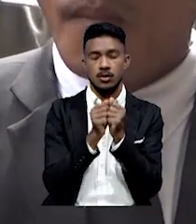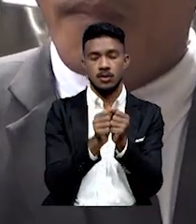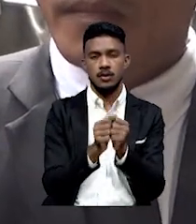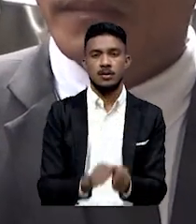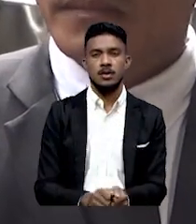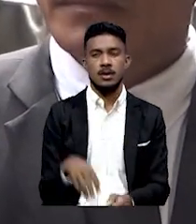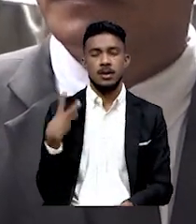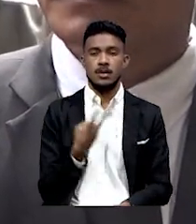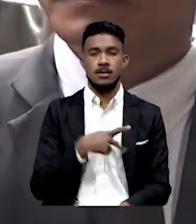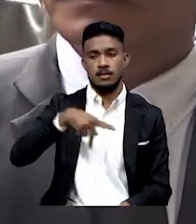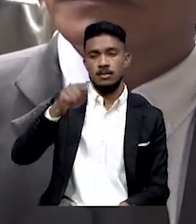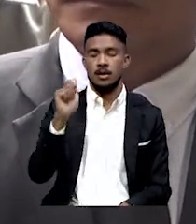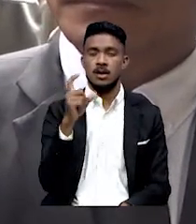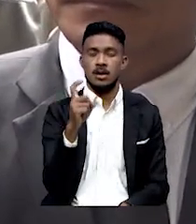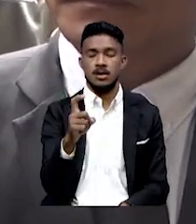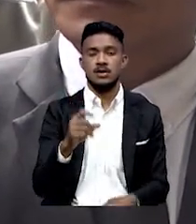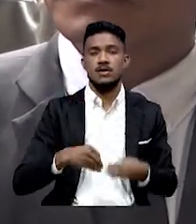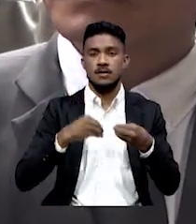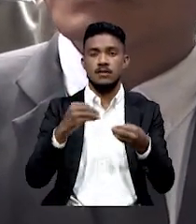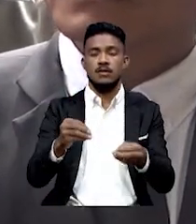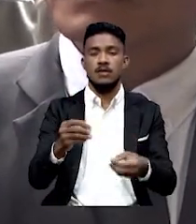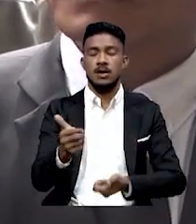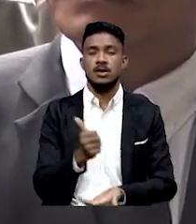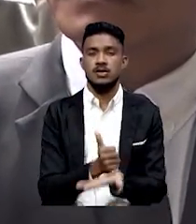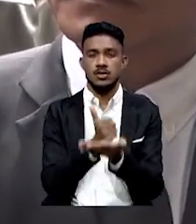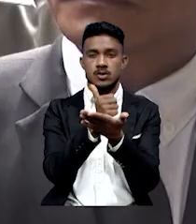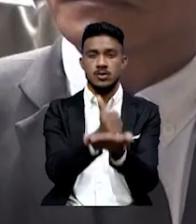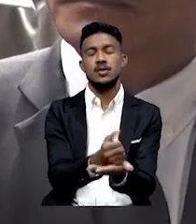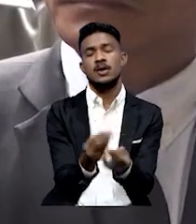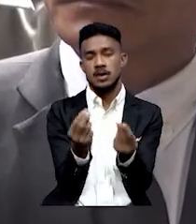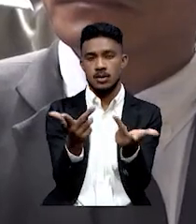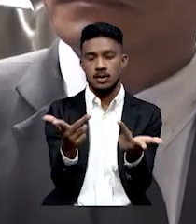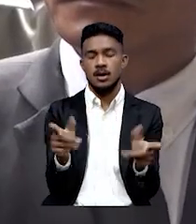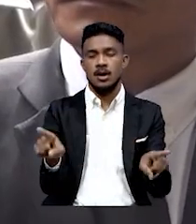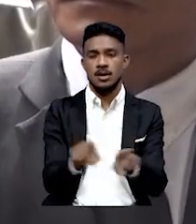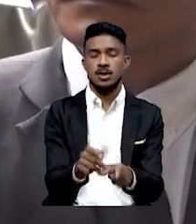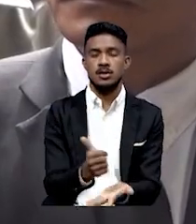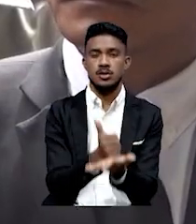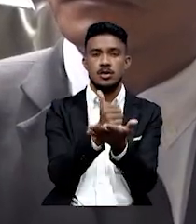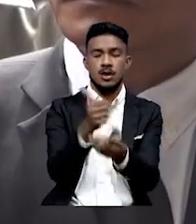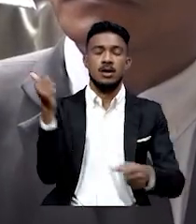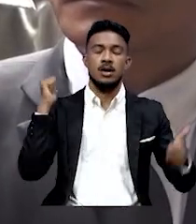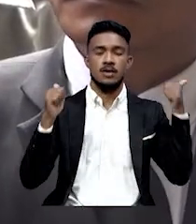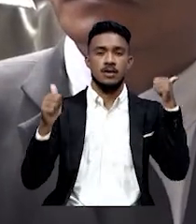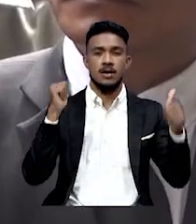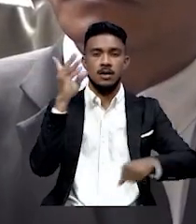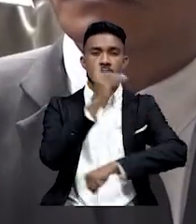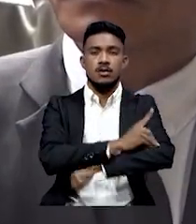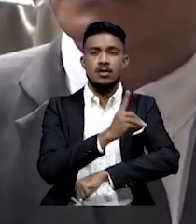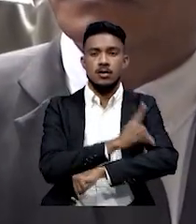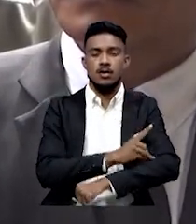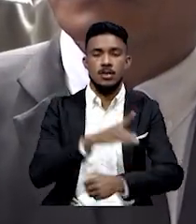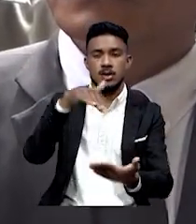que Pax fo contribuição simples ida ne o esperança de que pela ajuda atividade lo loro itania estudante sermia no